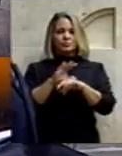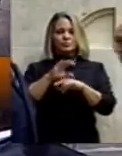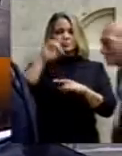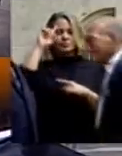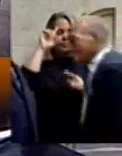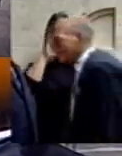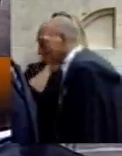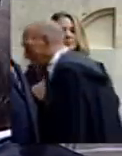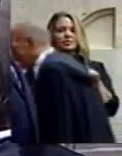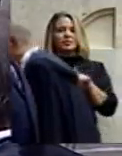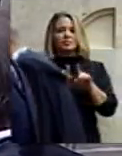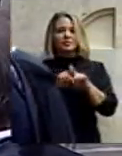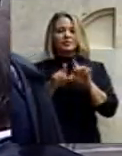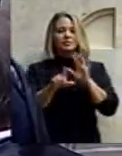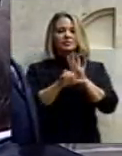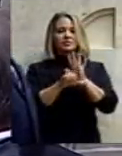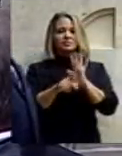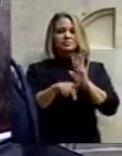as leis da República.